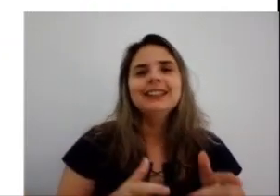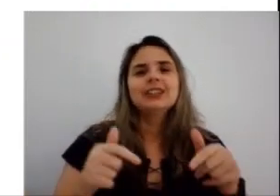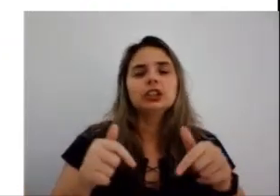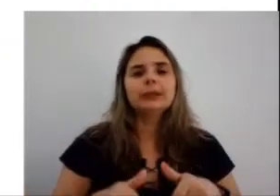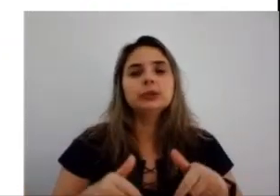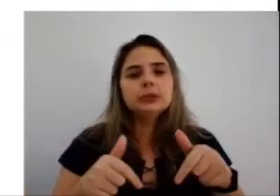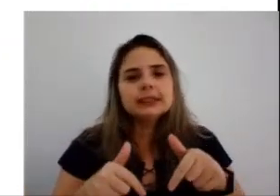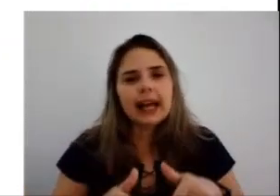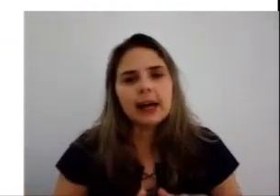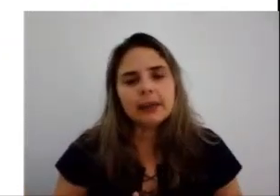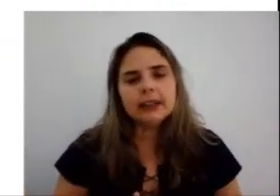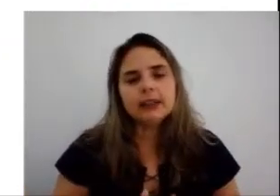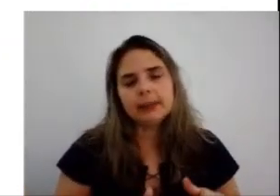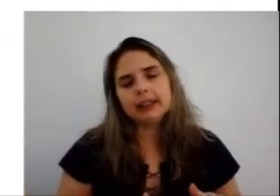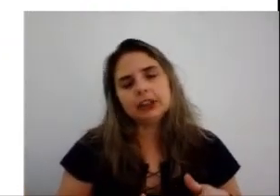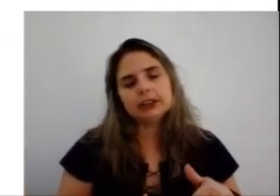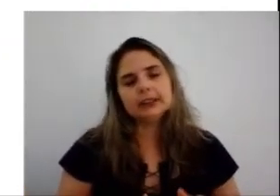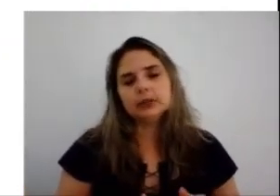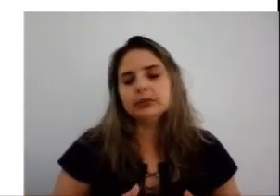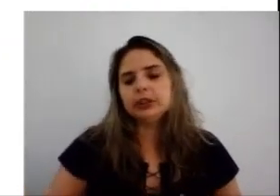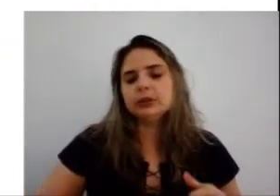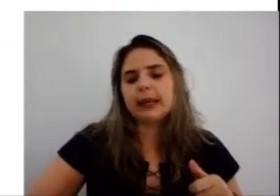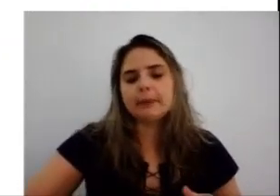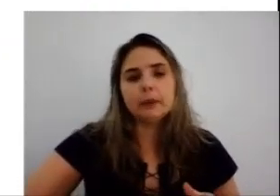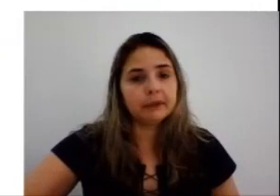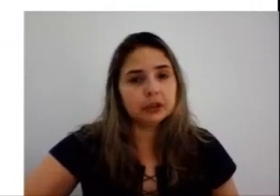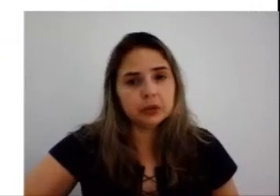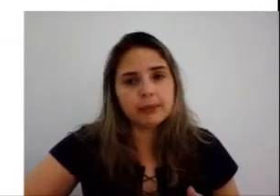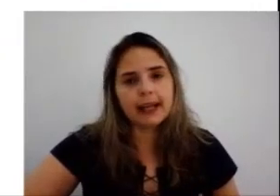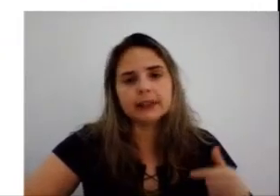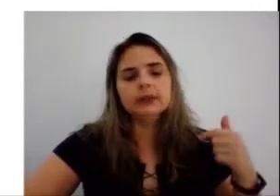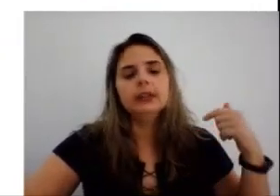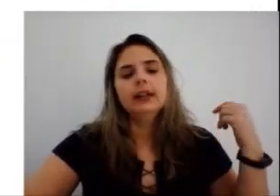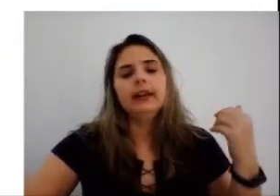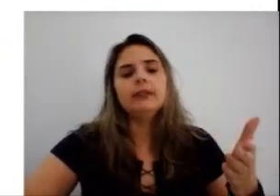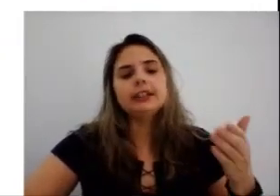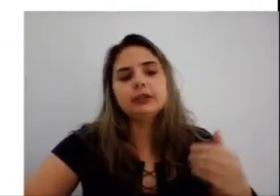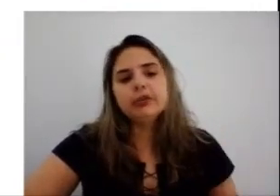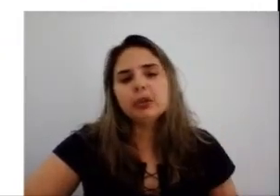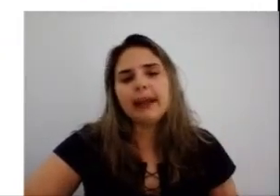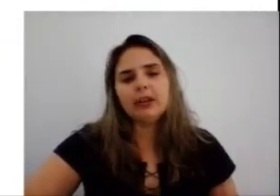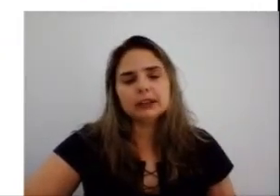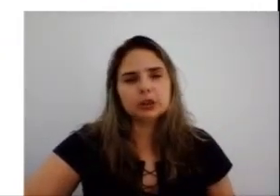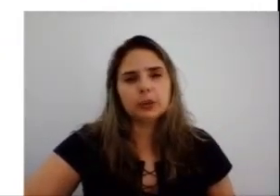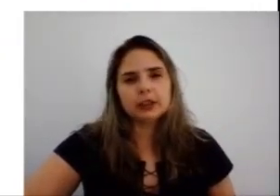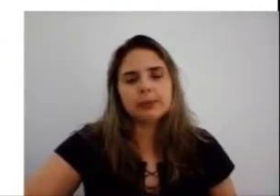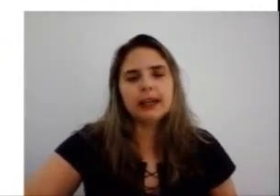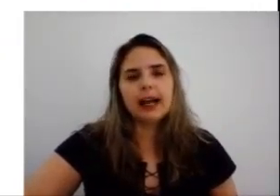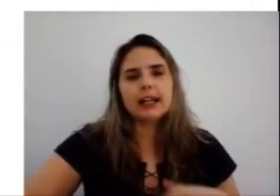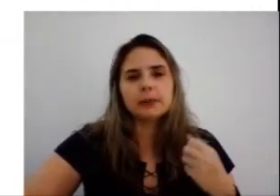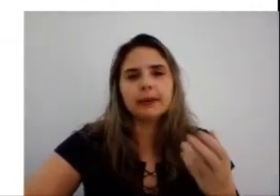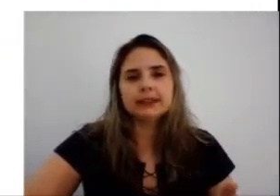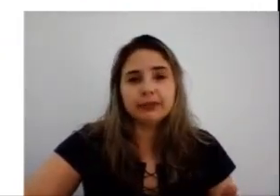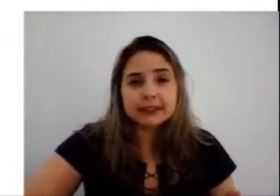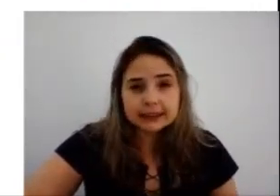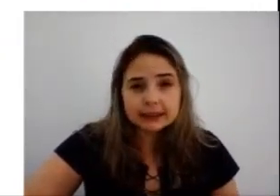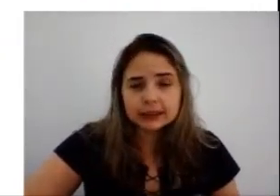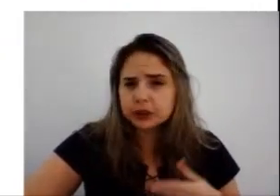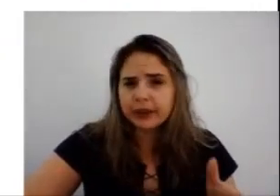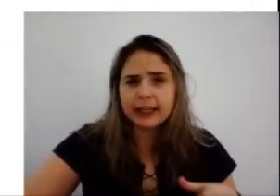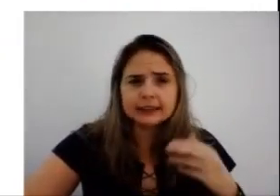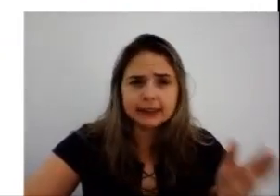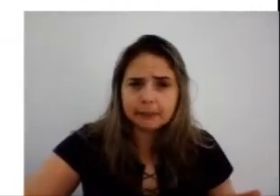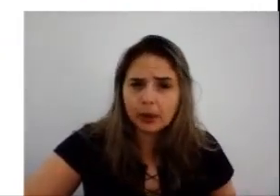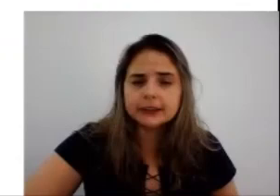antiga? Nós temos um zap aqui também na descrição do vídeo, o zap do professor Magno. Ele vai te informar em nossas contas bancárias para você fazer